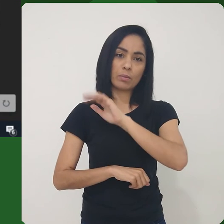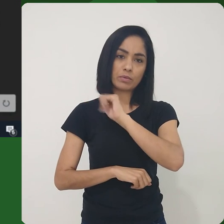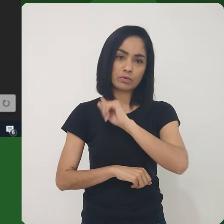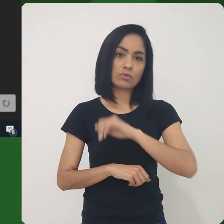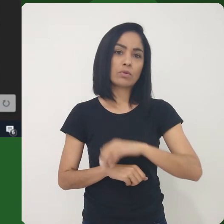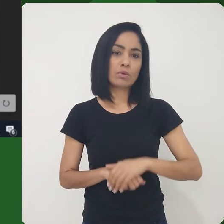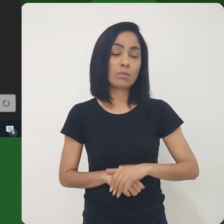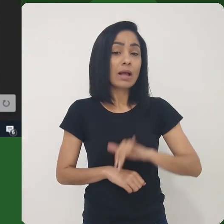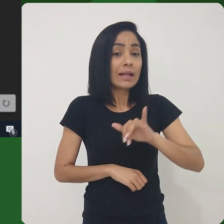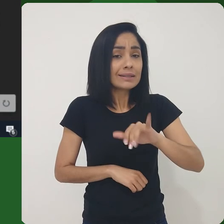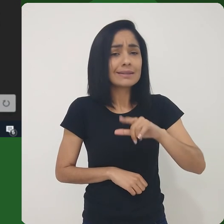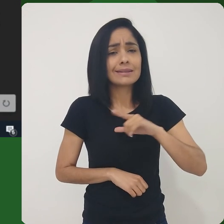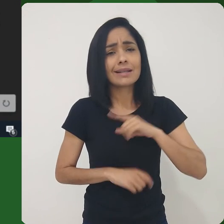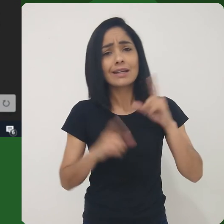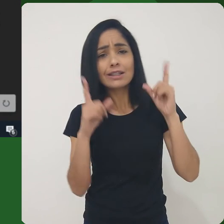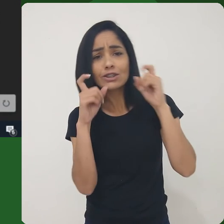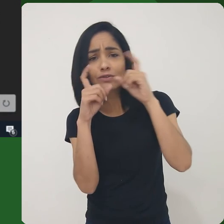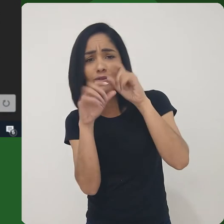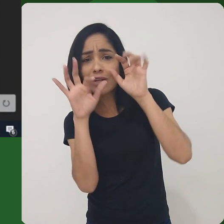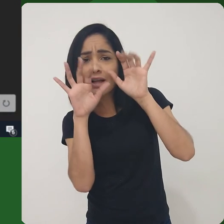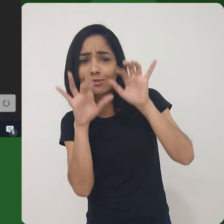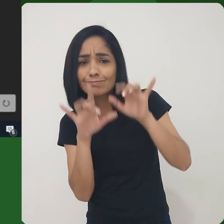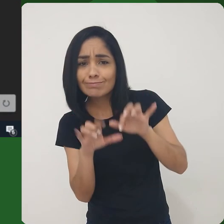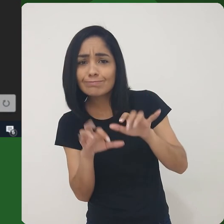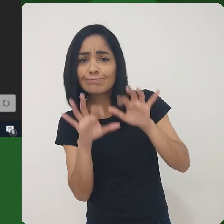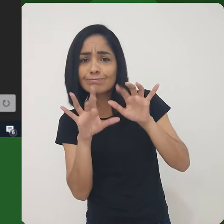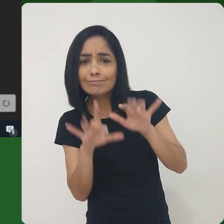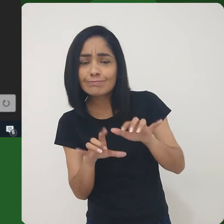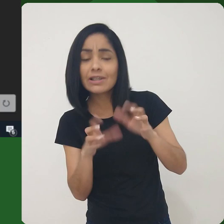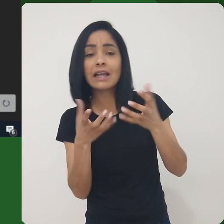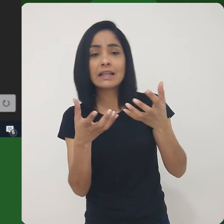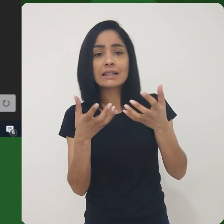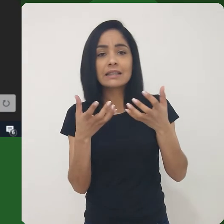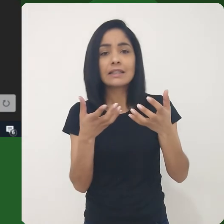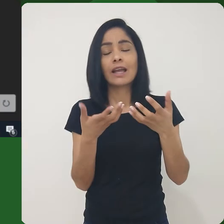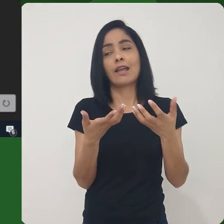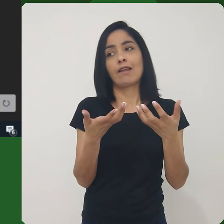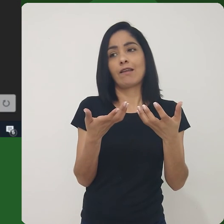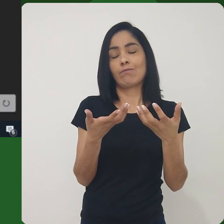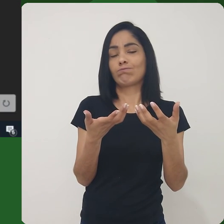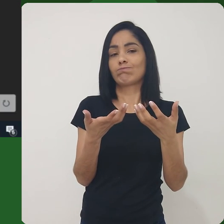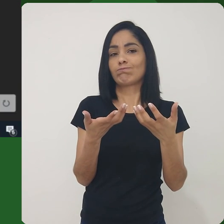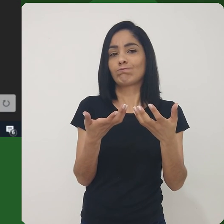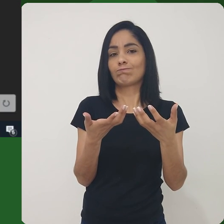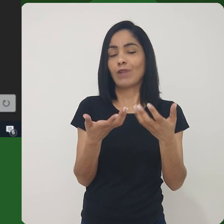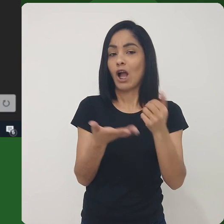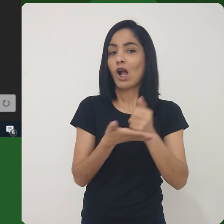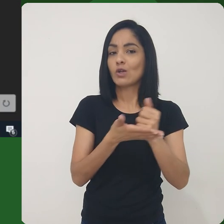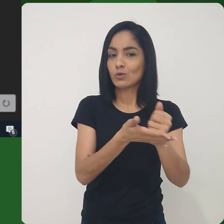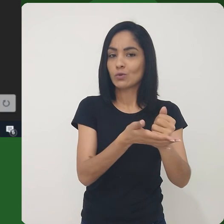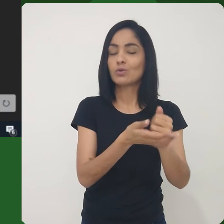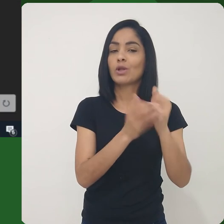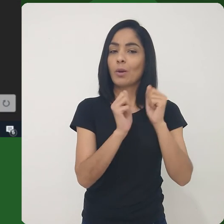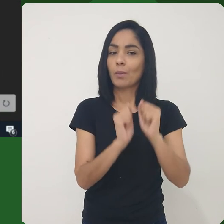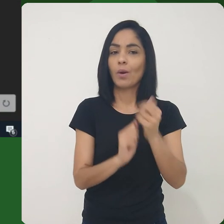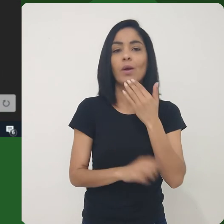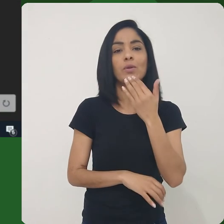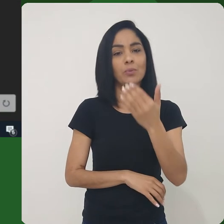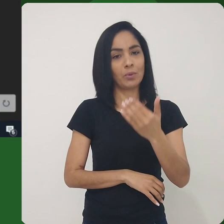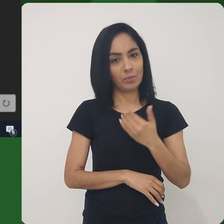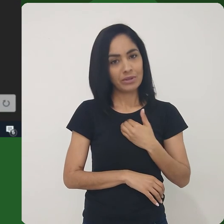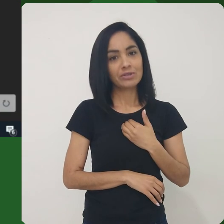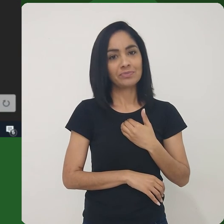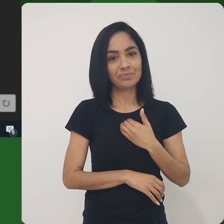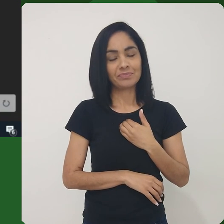me procurem, né? Aqueles que têm dificuldade de escrever, né, que querem conferir, me mandem uma